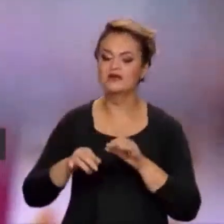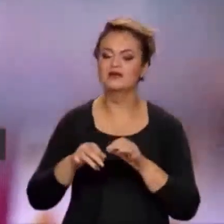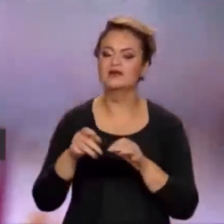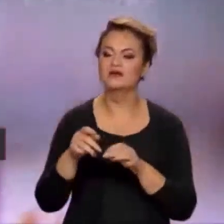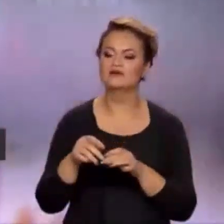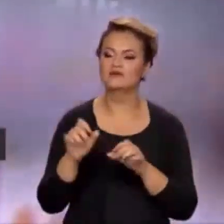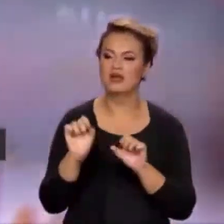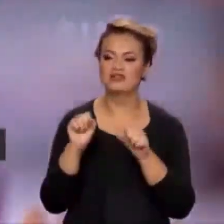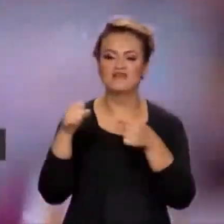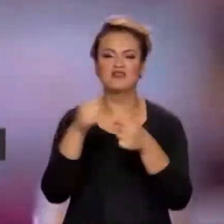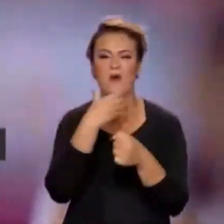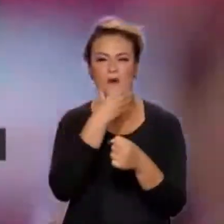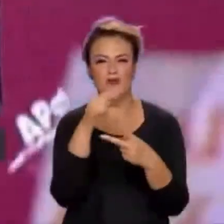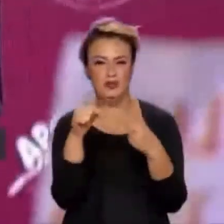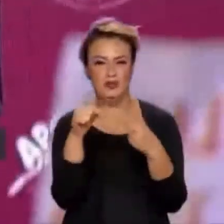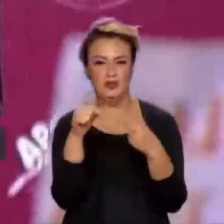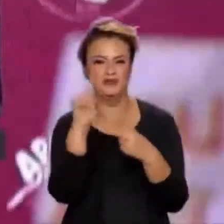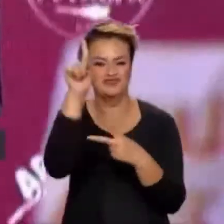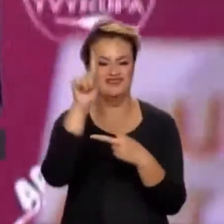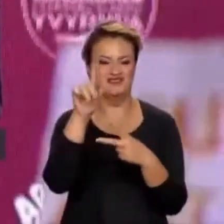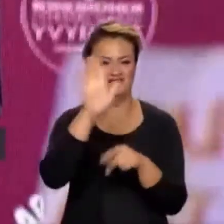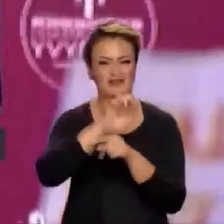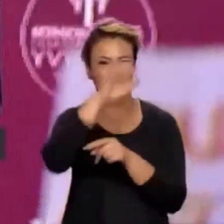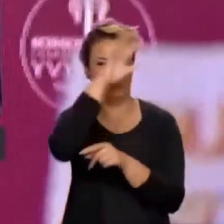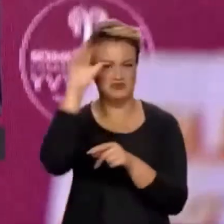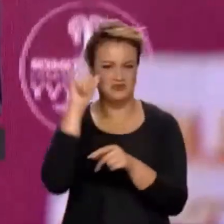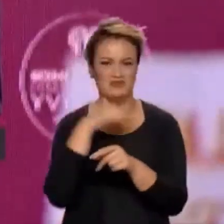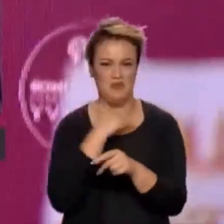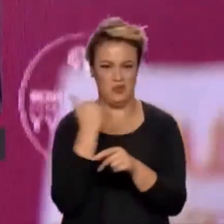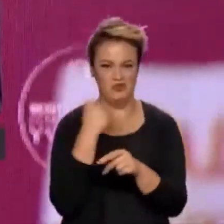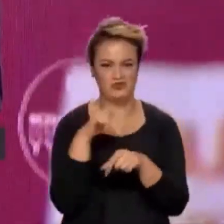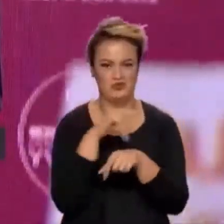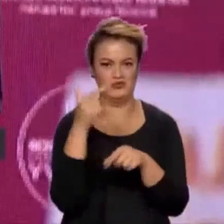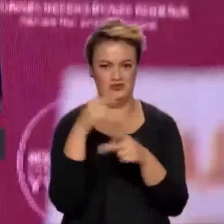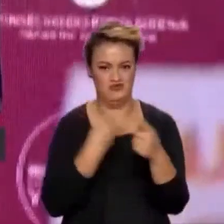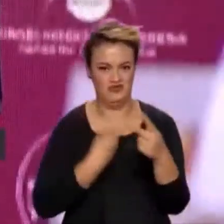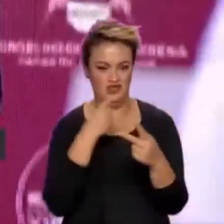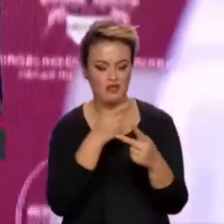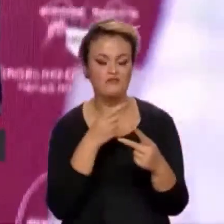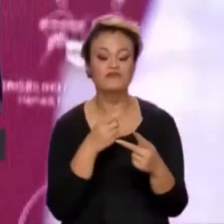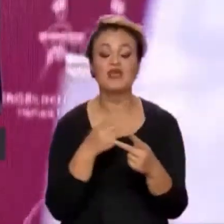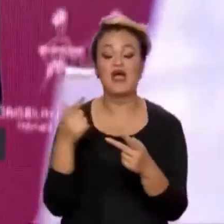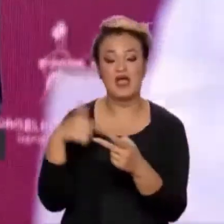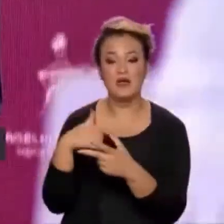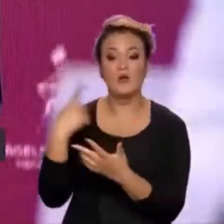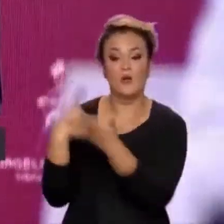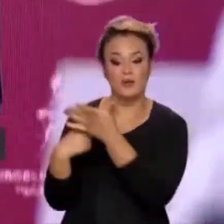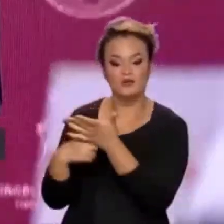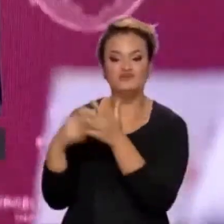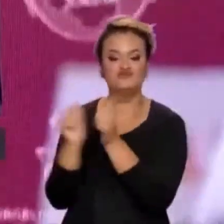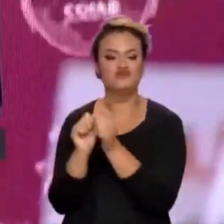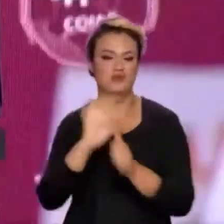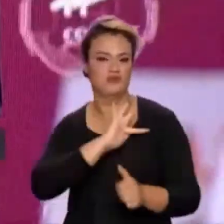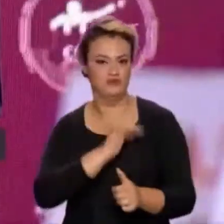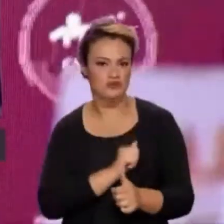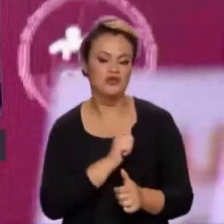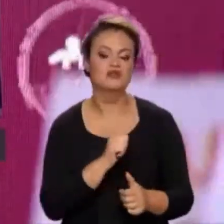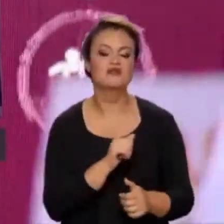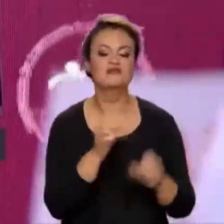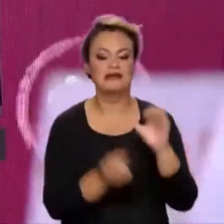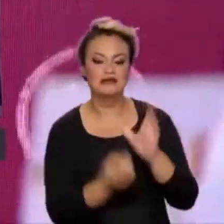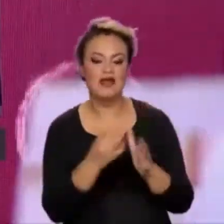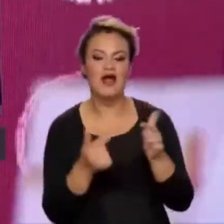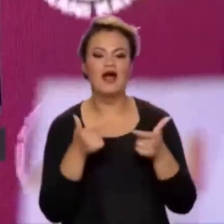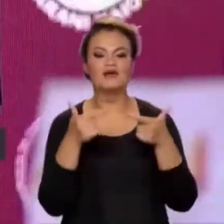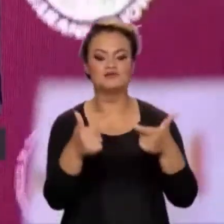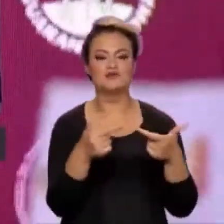Bruno, Dom e os povos do Vale do Javari, assumo o compromisso de, juntamente com a FUNAI, implementar